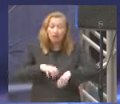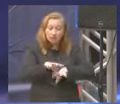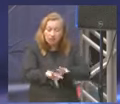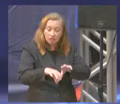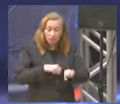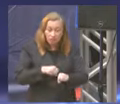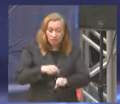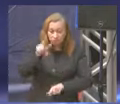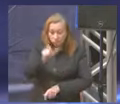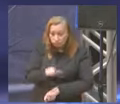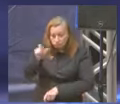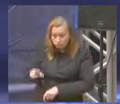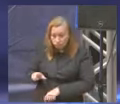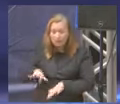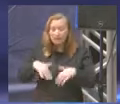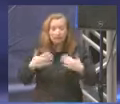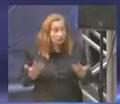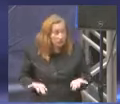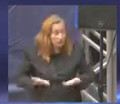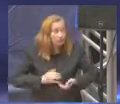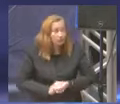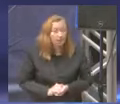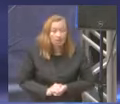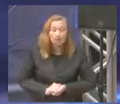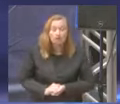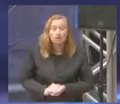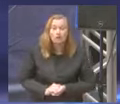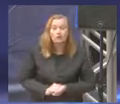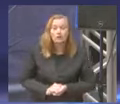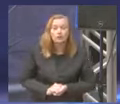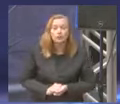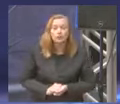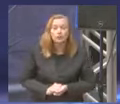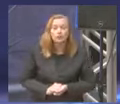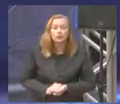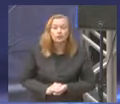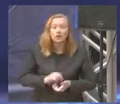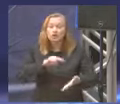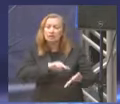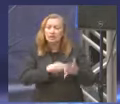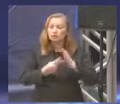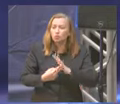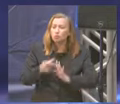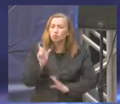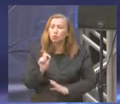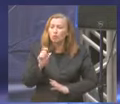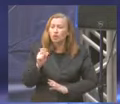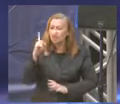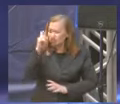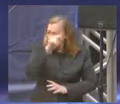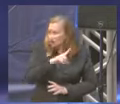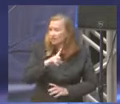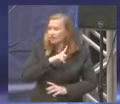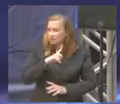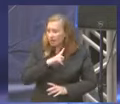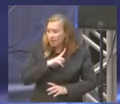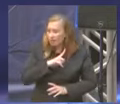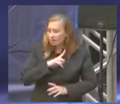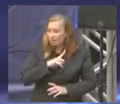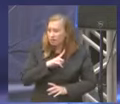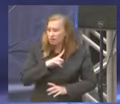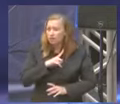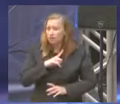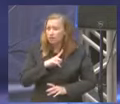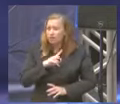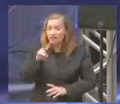pessoal. Então, isso se traduz a dificuldade que nós temos para preencher